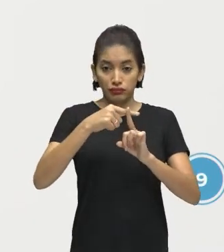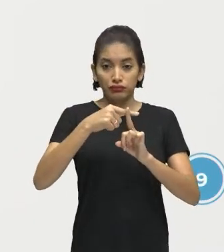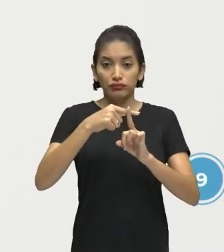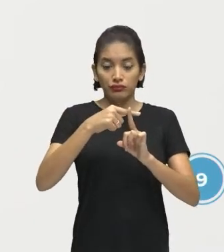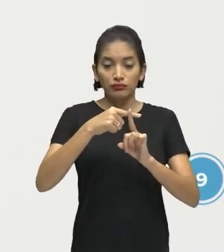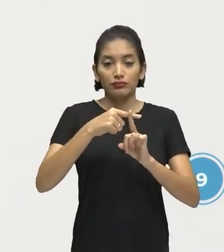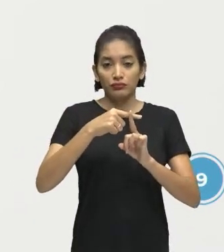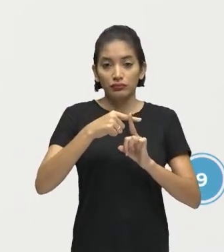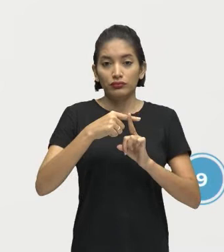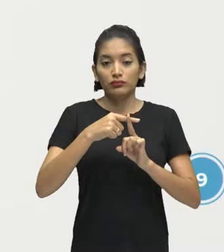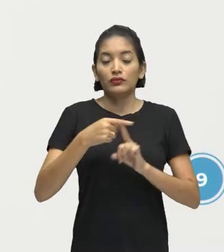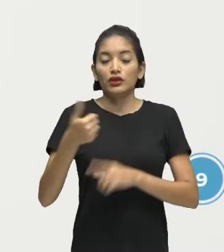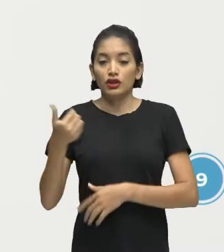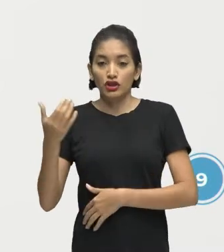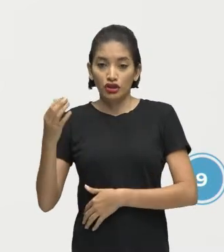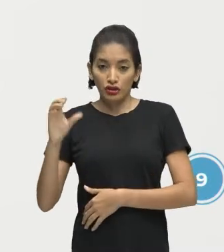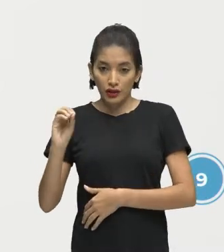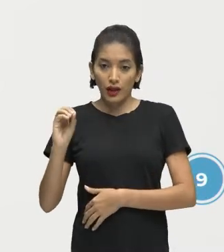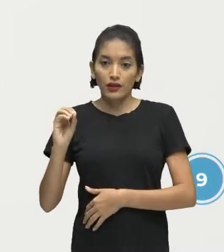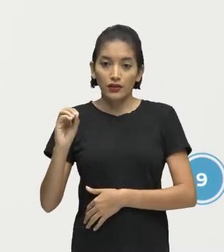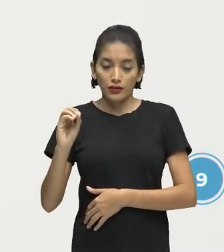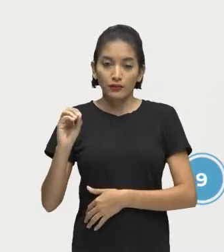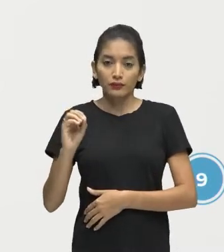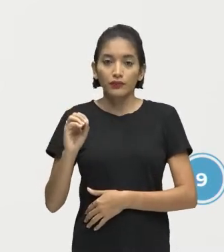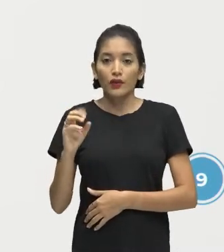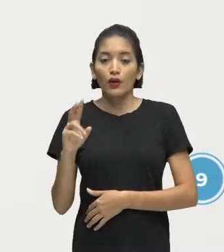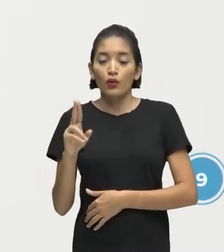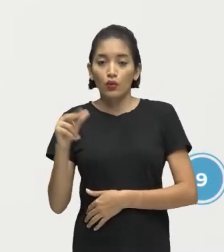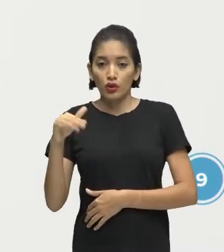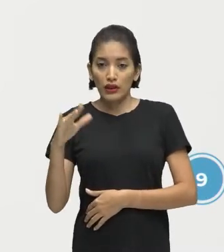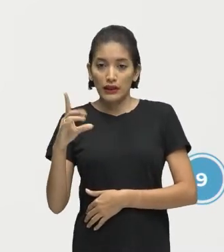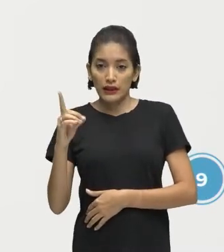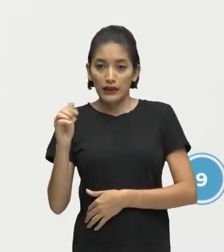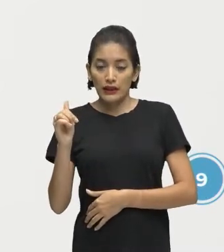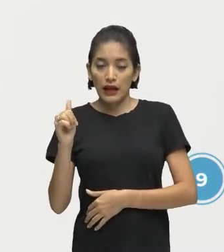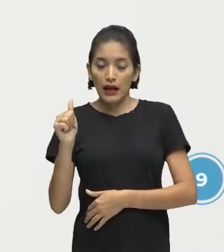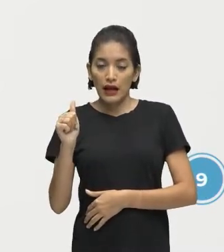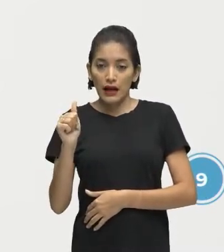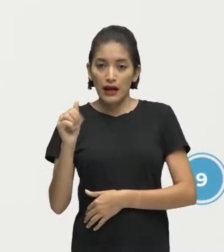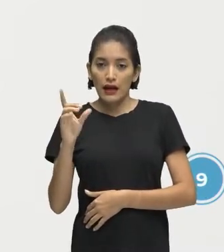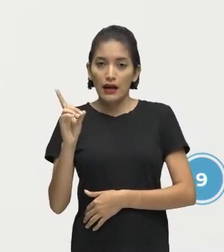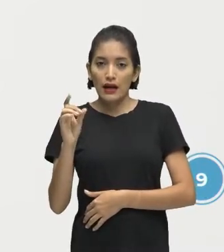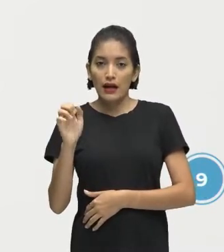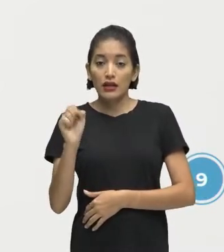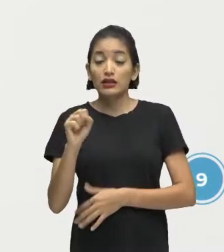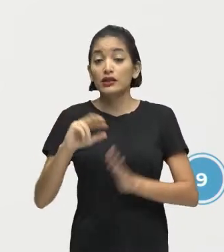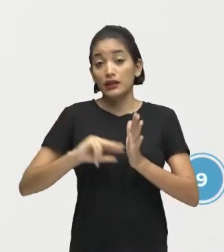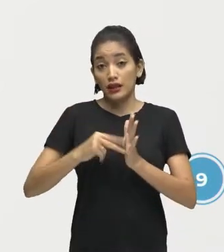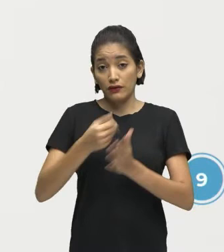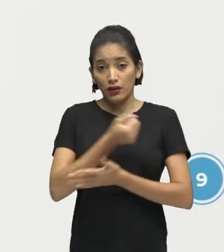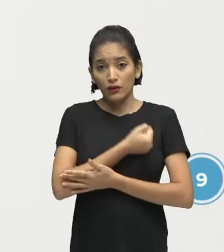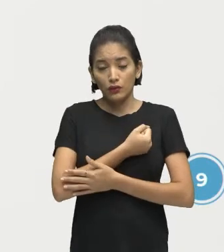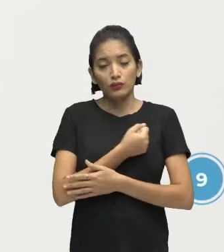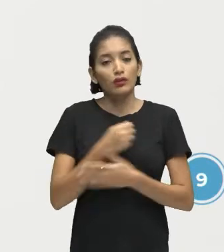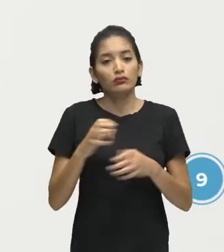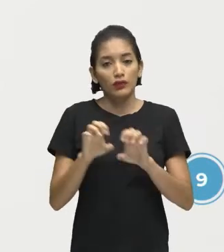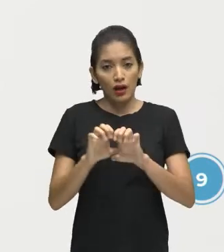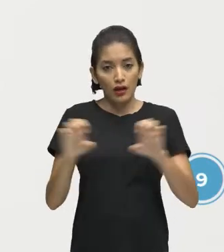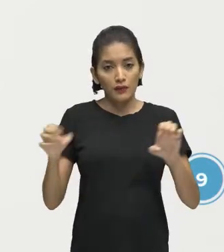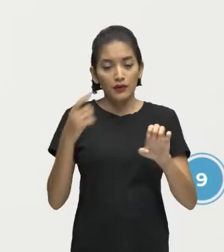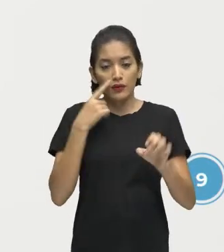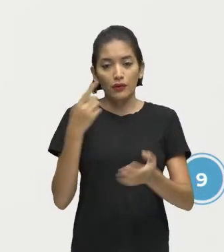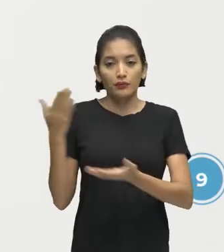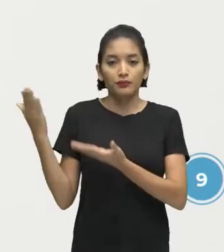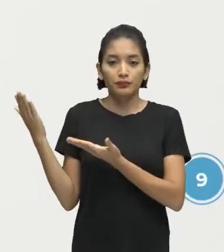unidades. Estão aqui as 10 unidades. Então, essa frase a gente pode resumir nessa expressão aqui.